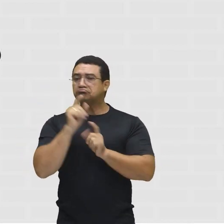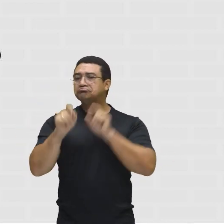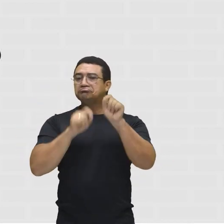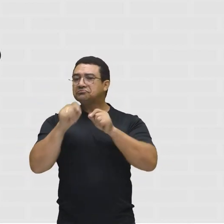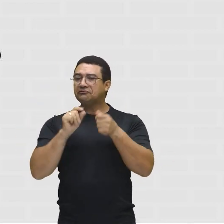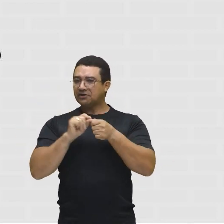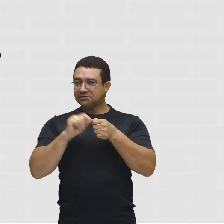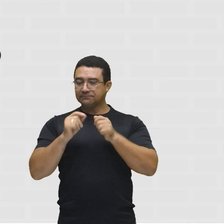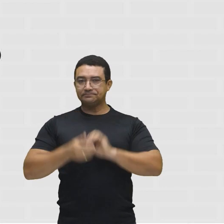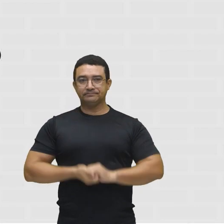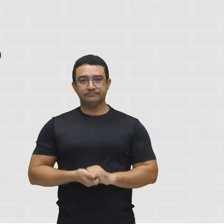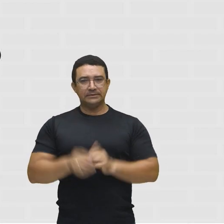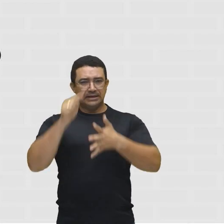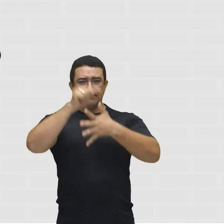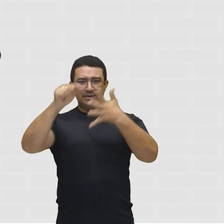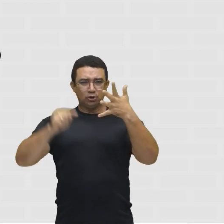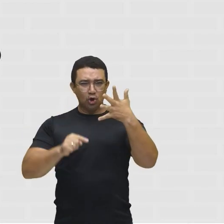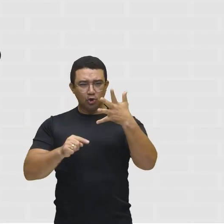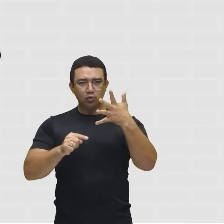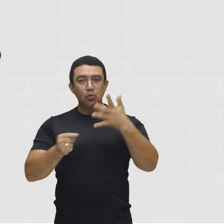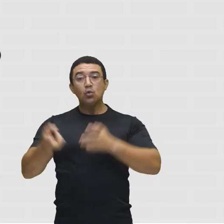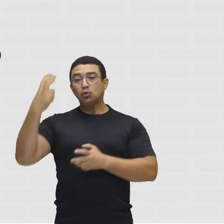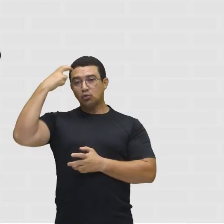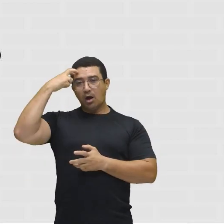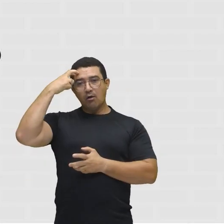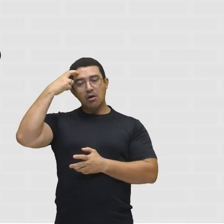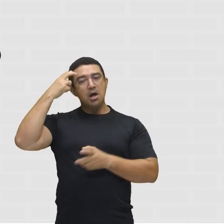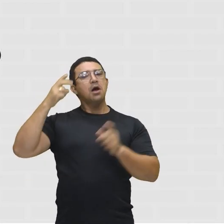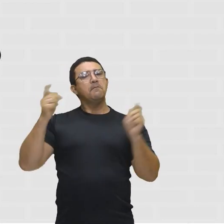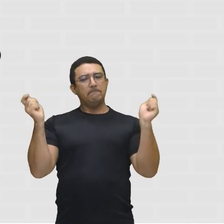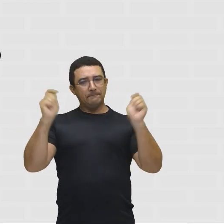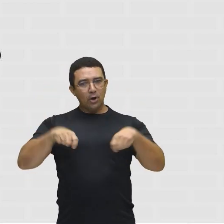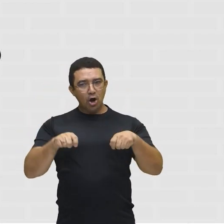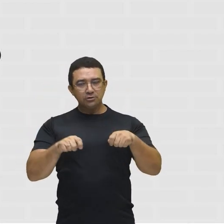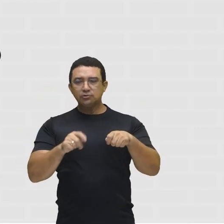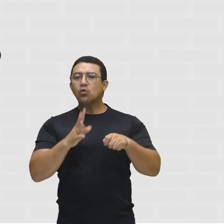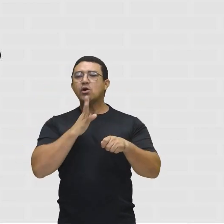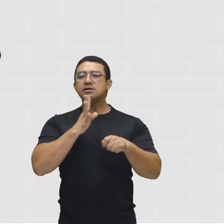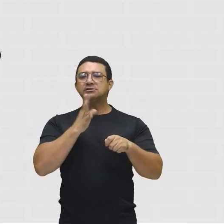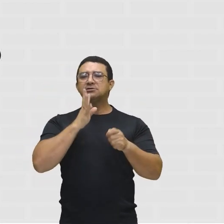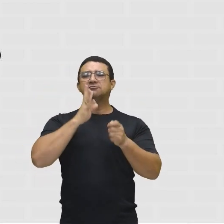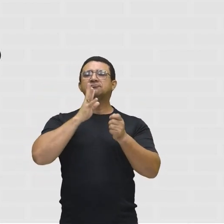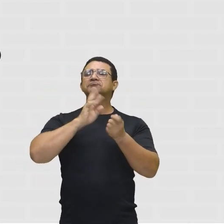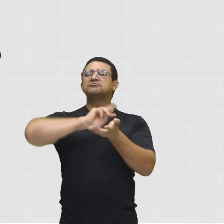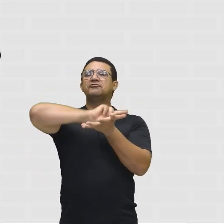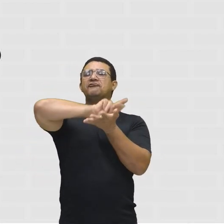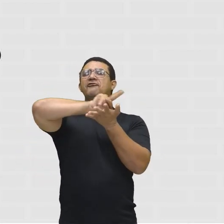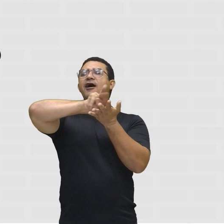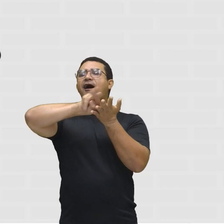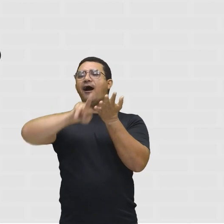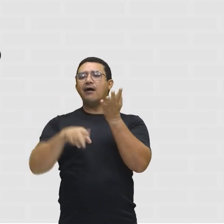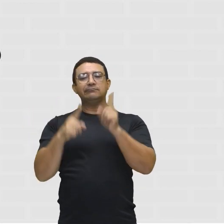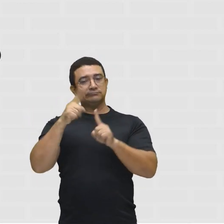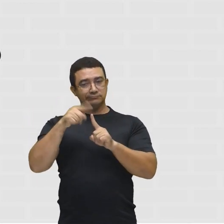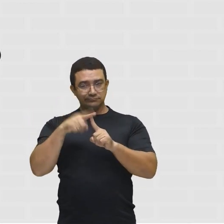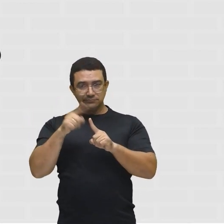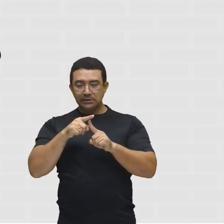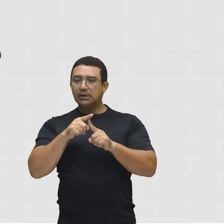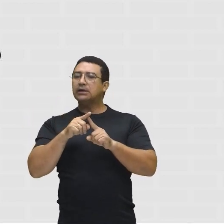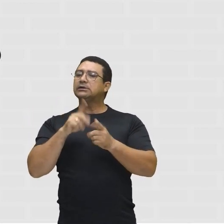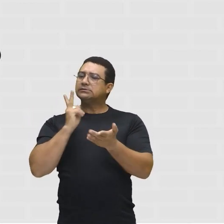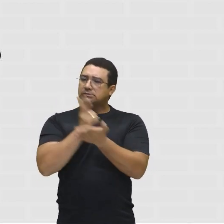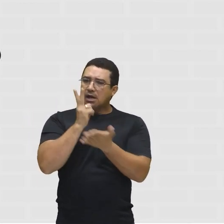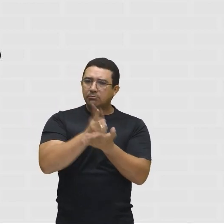O repertório cultural pode ser explorado de diversas maneiras pelas escolas, contando sempre com a criatividade,